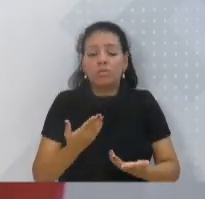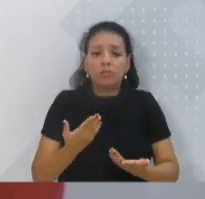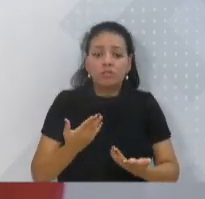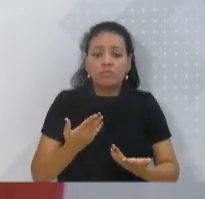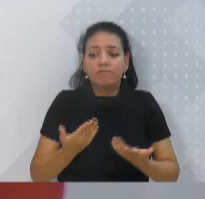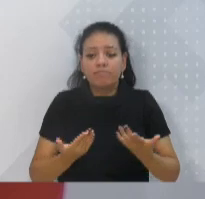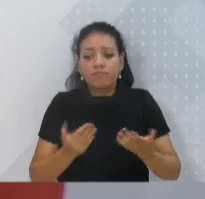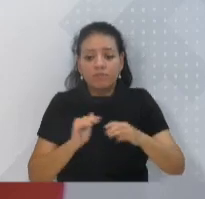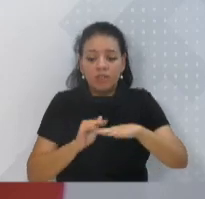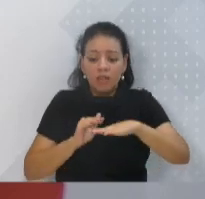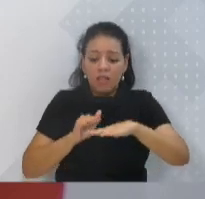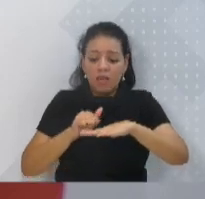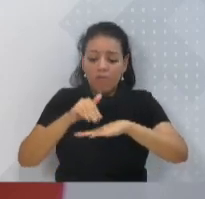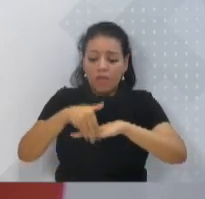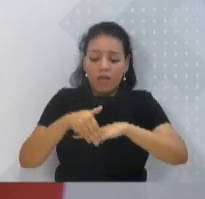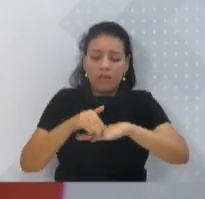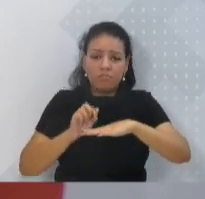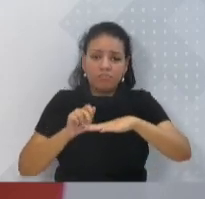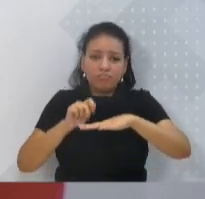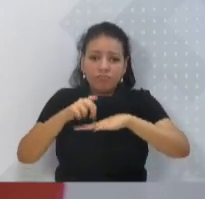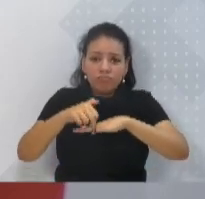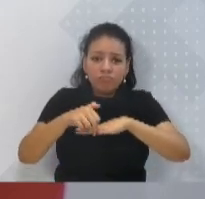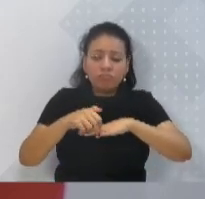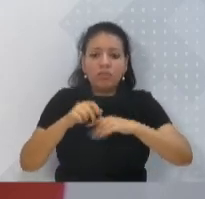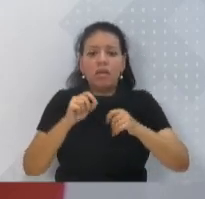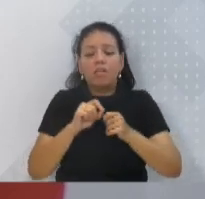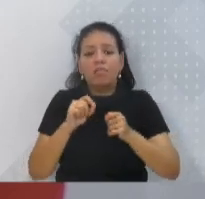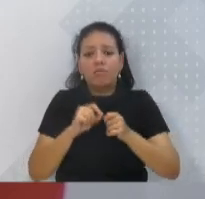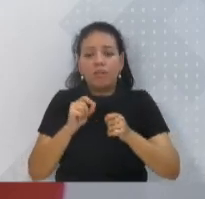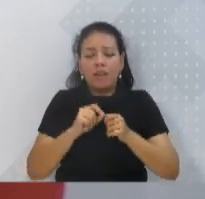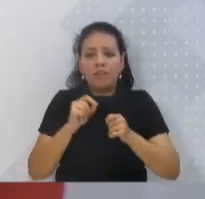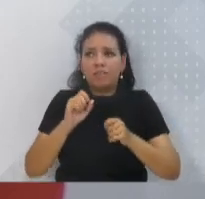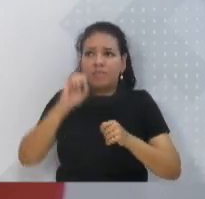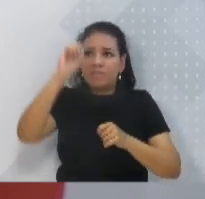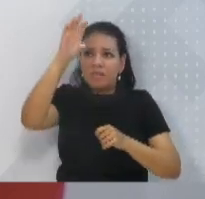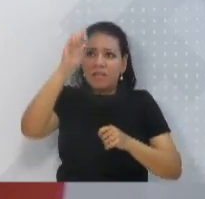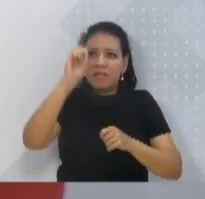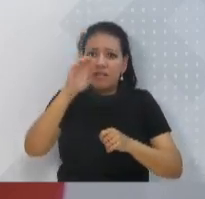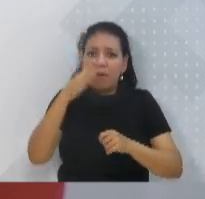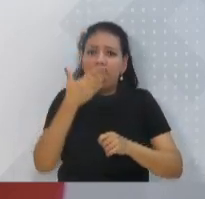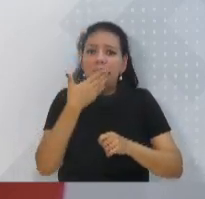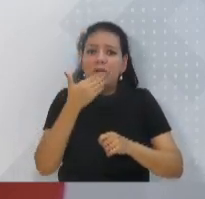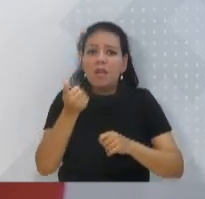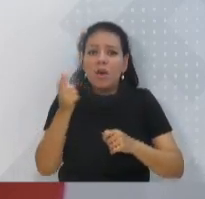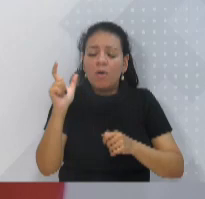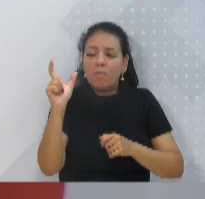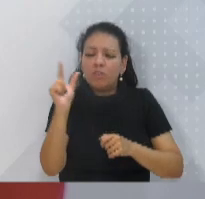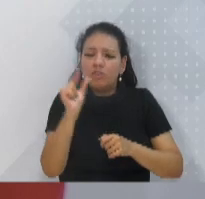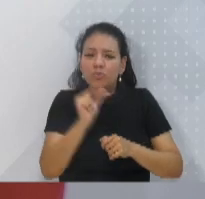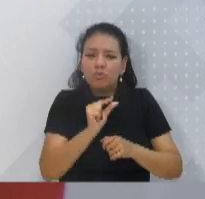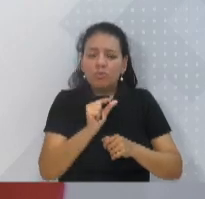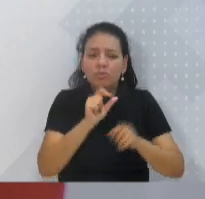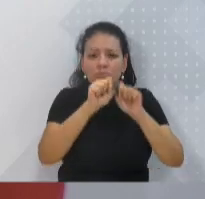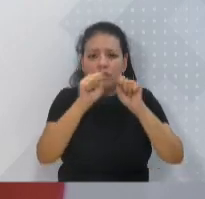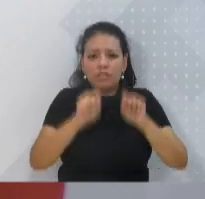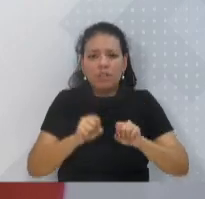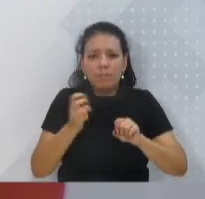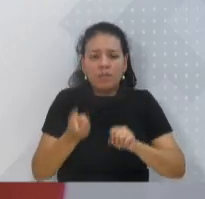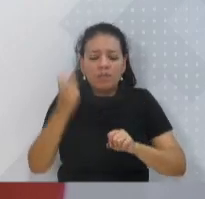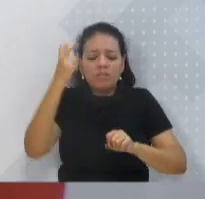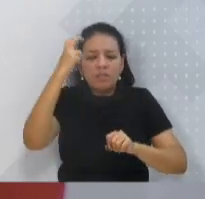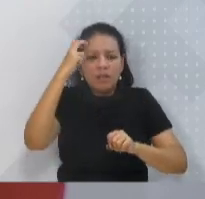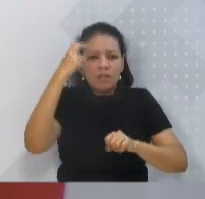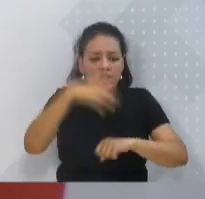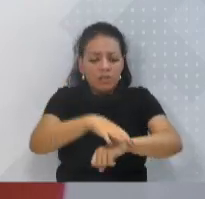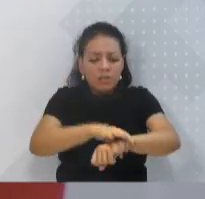viabilizar essas faixas elevadas, então que faça, né, uma sinalização para reduzir com um sistema mais inteligente e trazer segurança